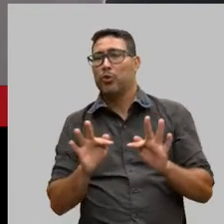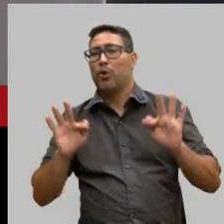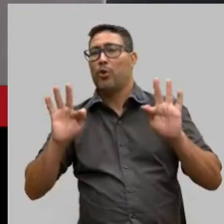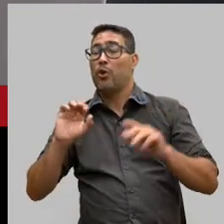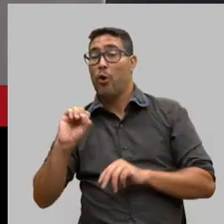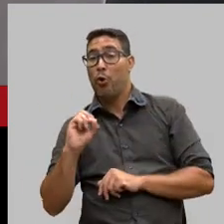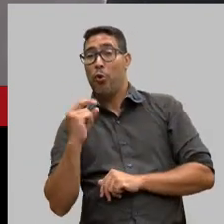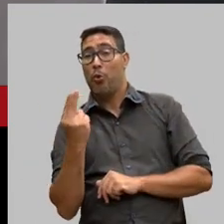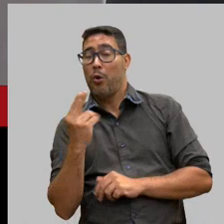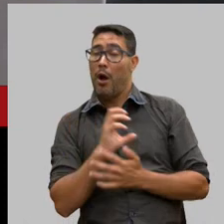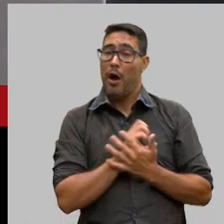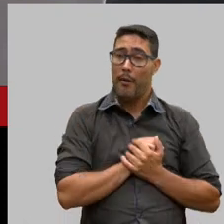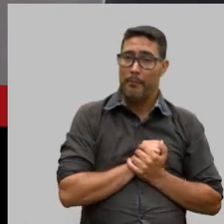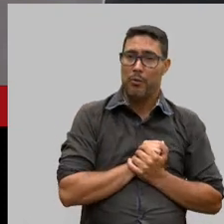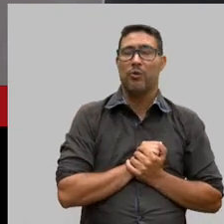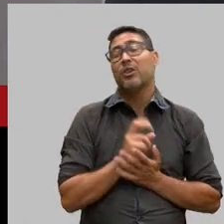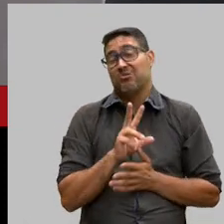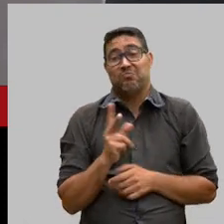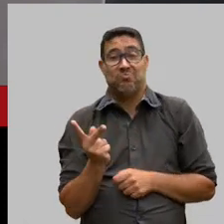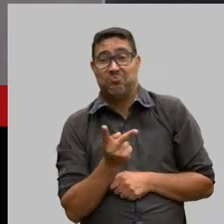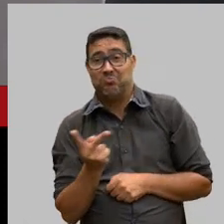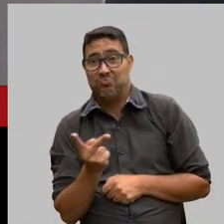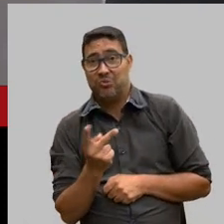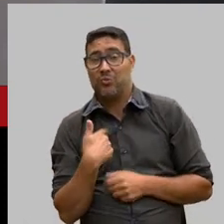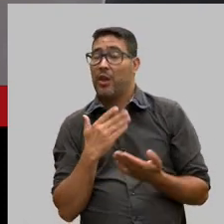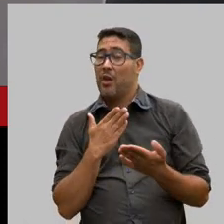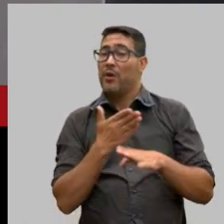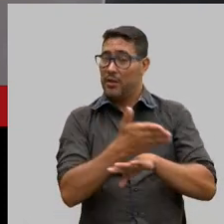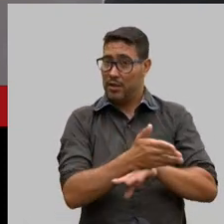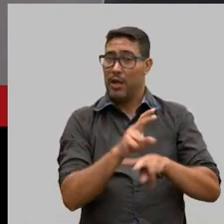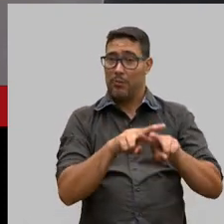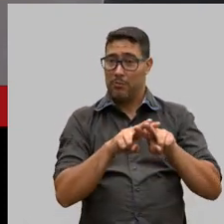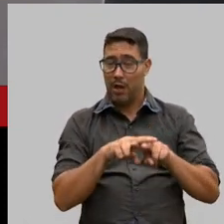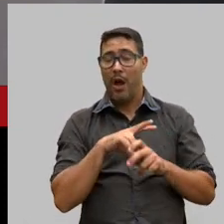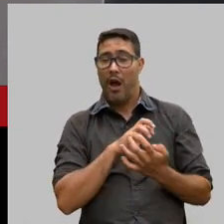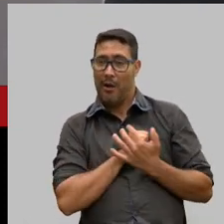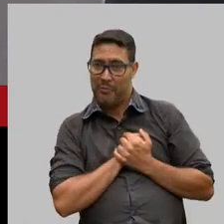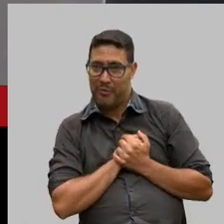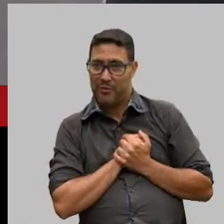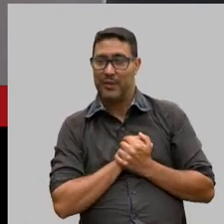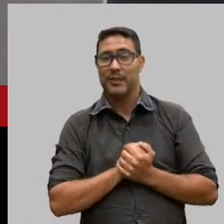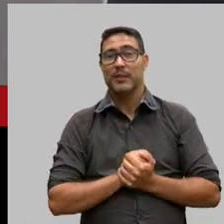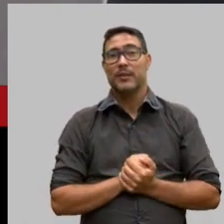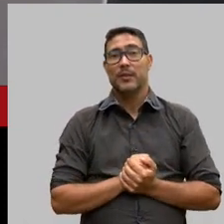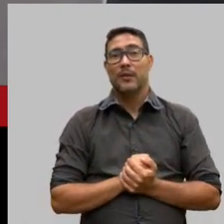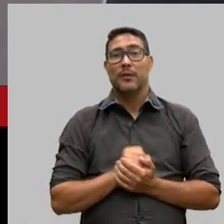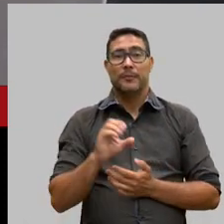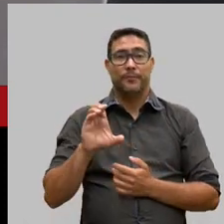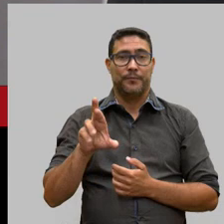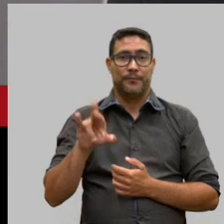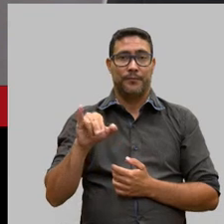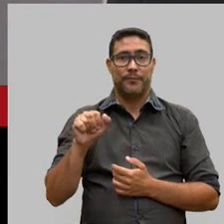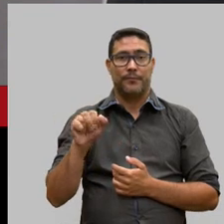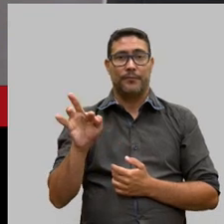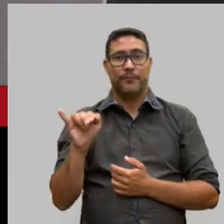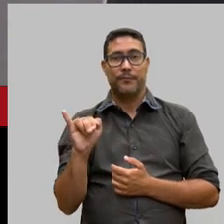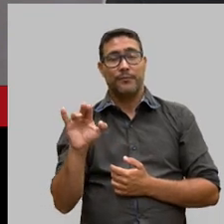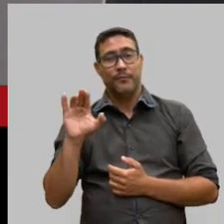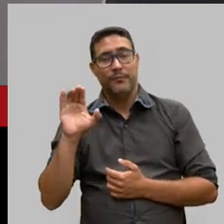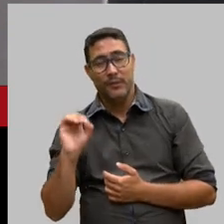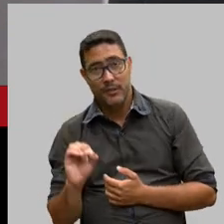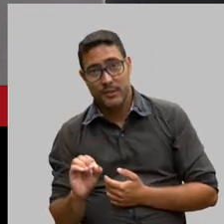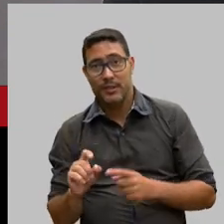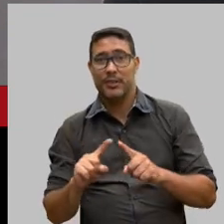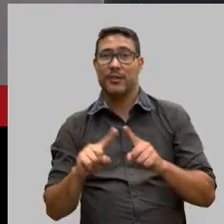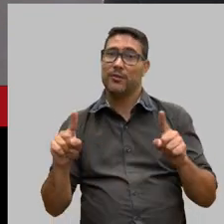duas coisas né Eu entrei por amor e e o Cristiano é um do que entrou com